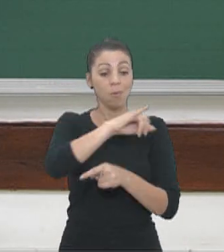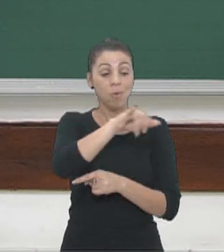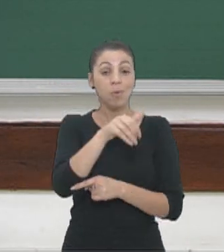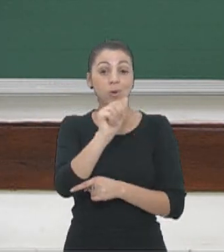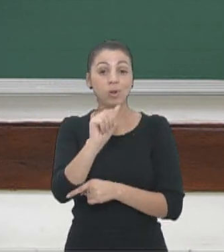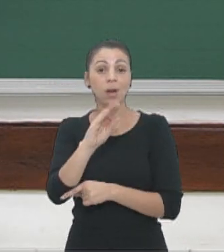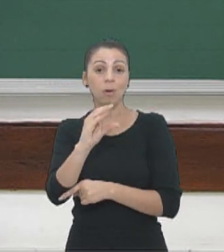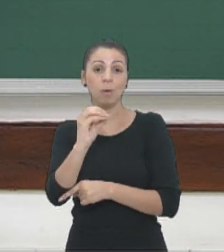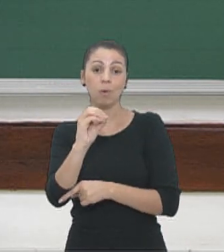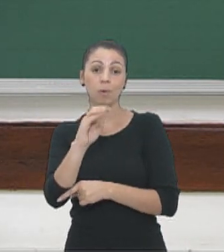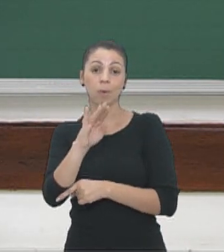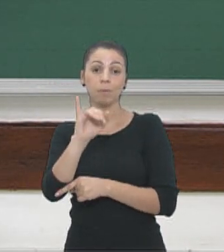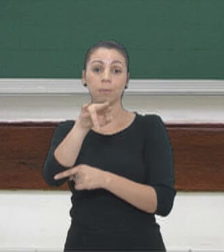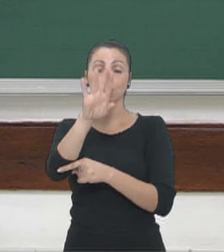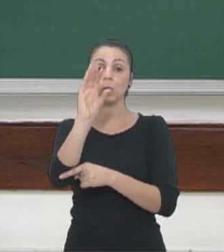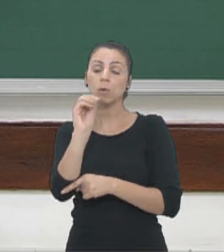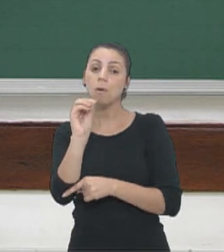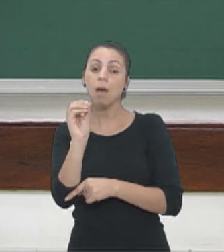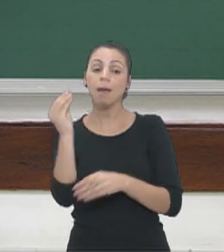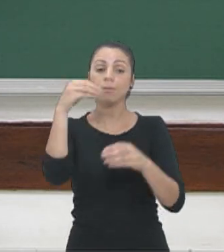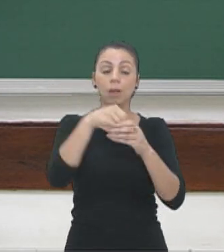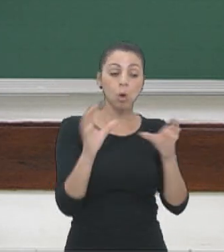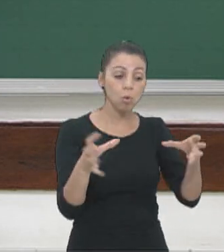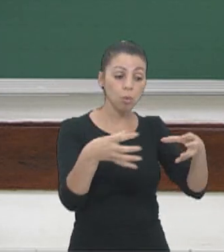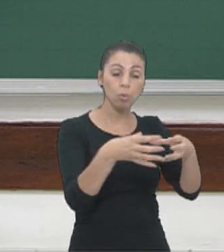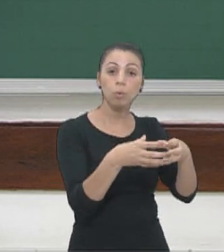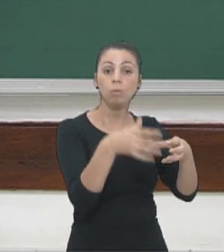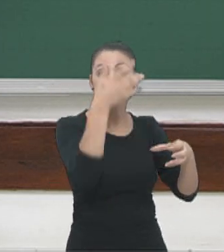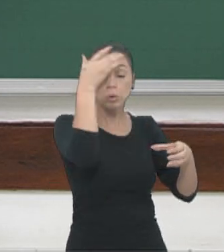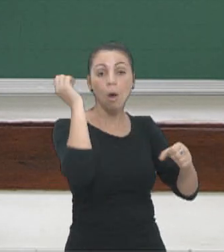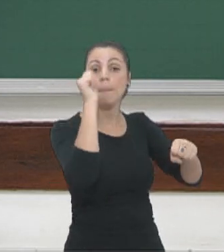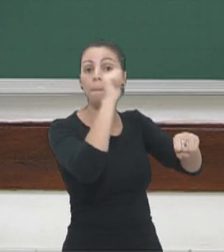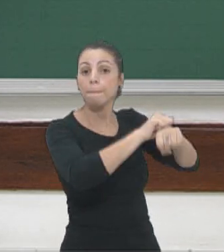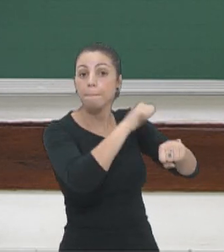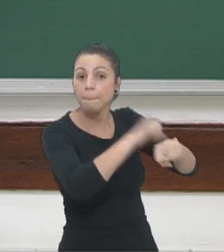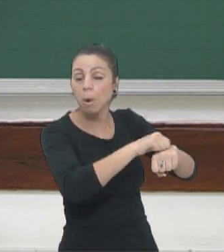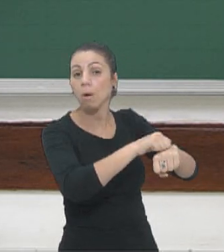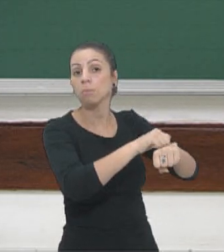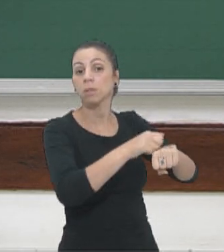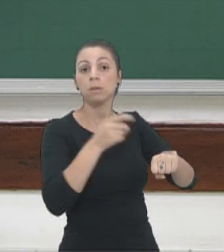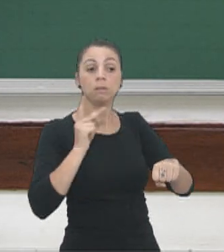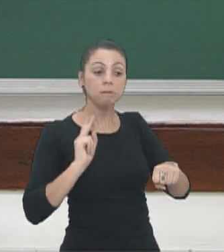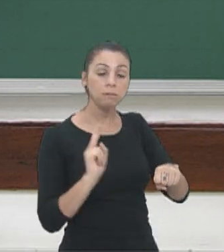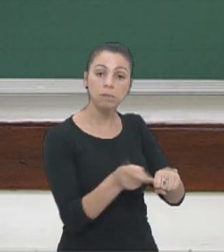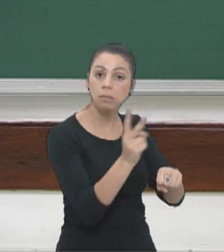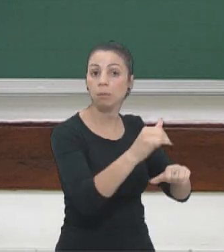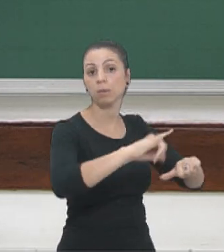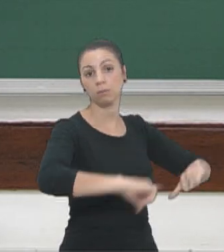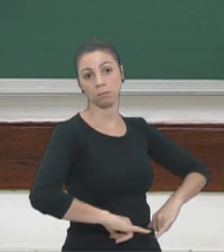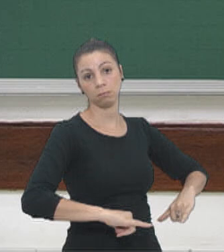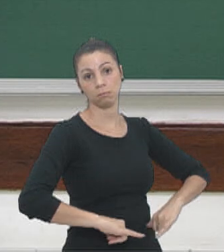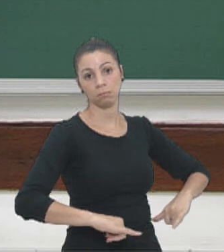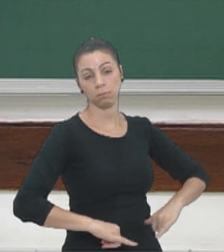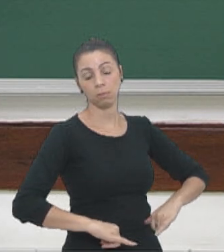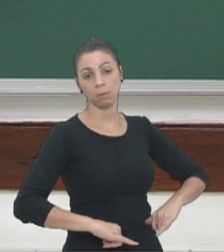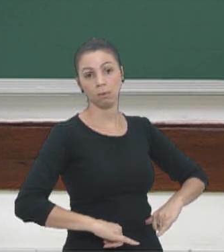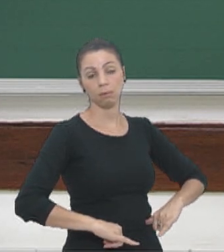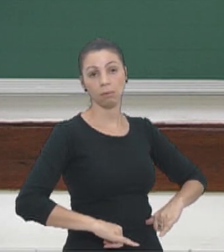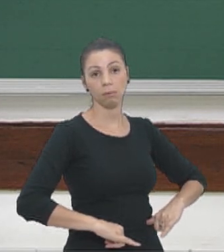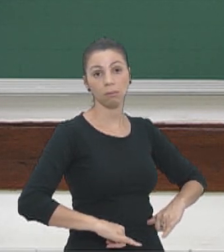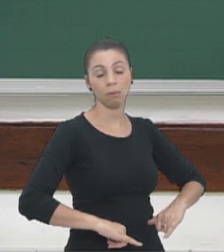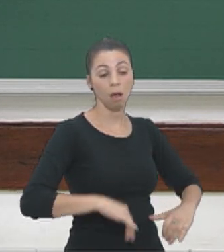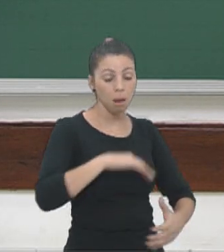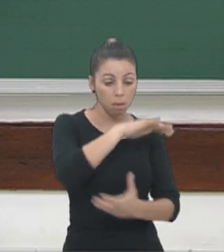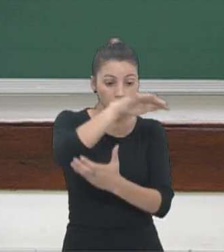era constituído principalmente por pessoas mais pobres, pessoas oprimidas, pessoas que sempre sofreram e que colocaram na Revolução